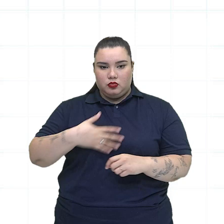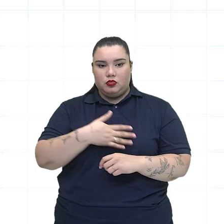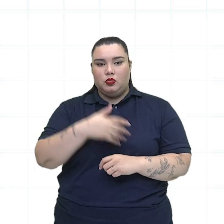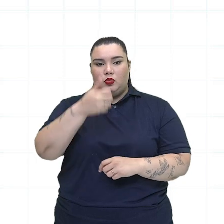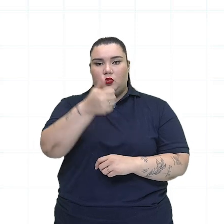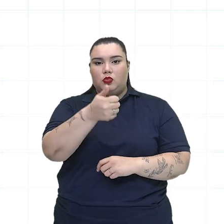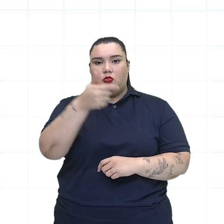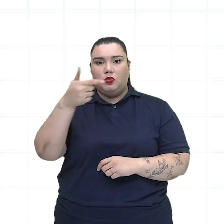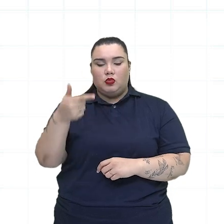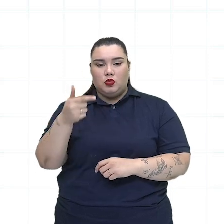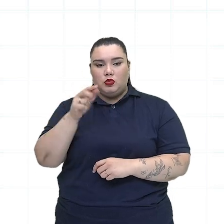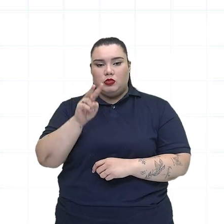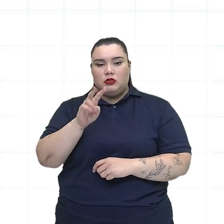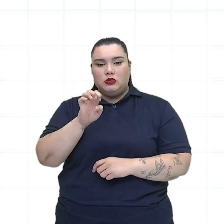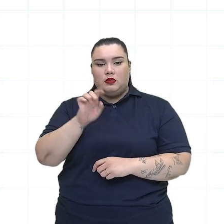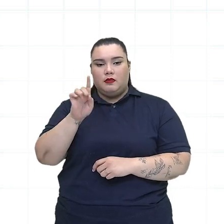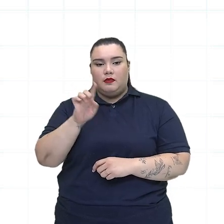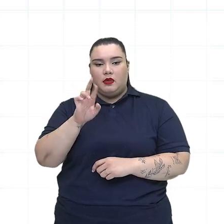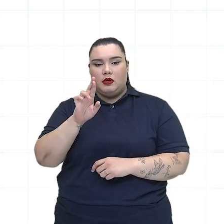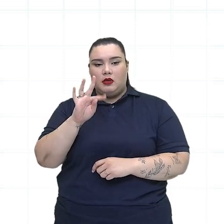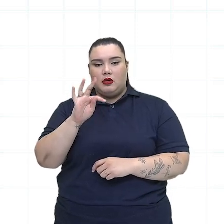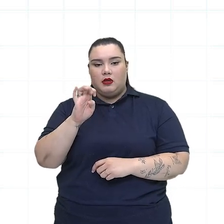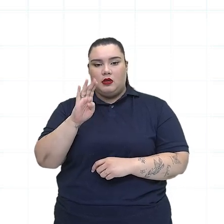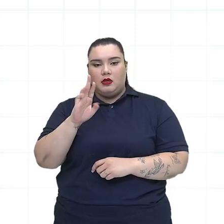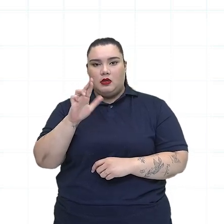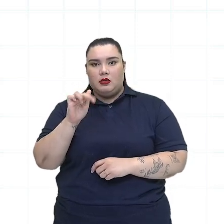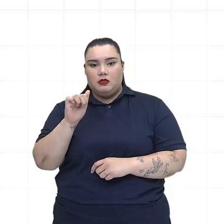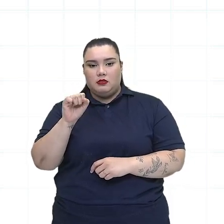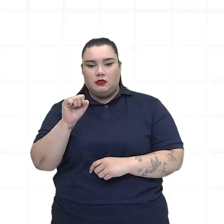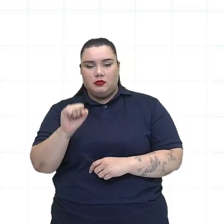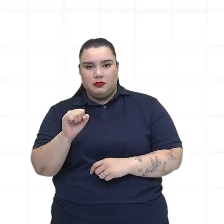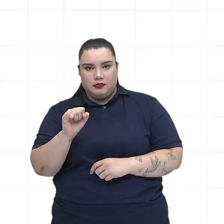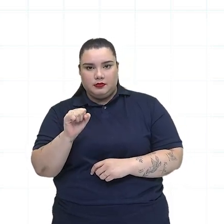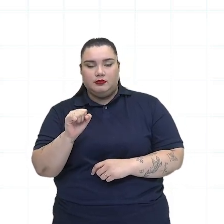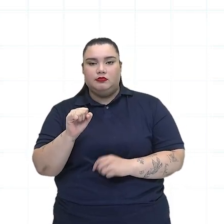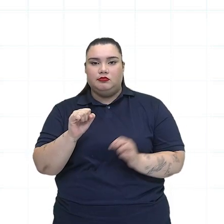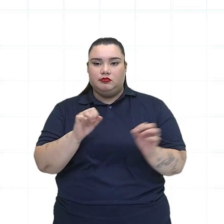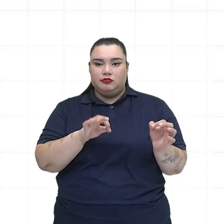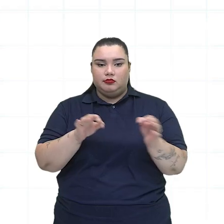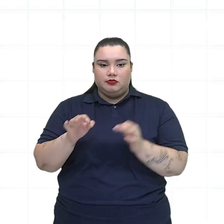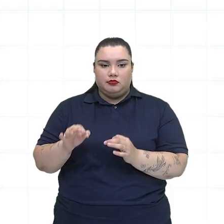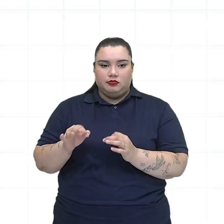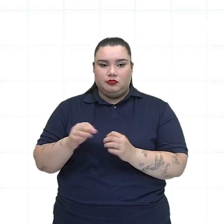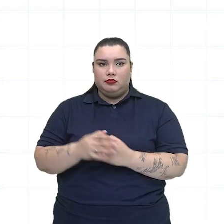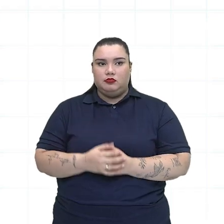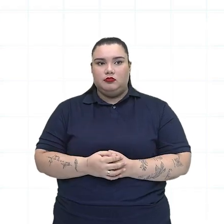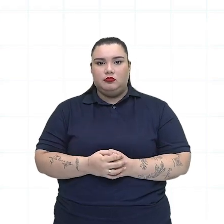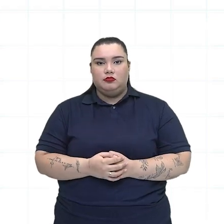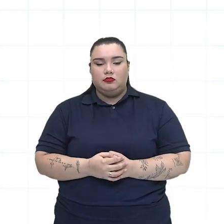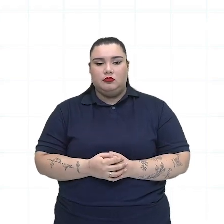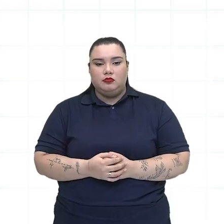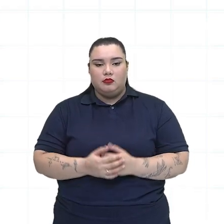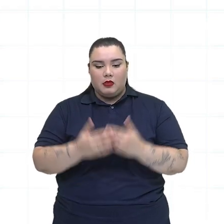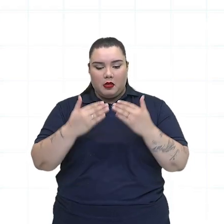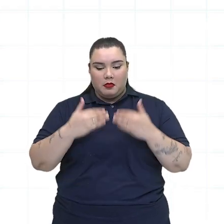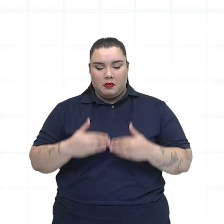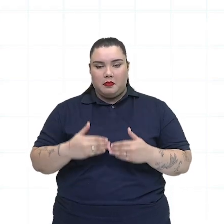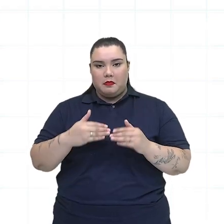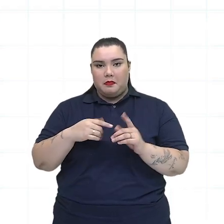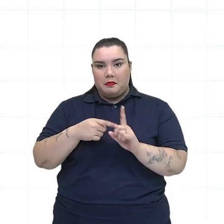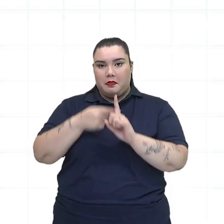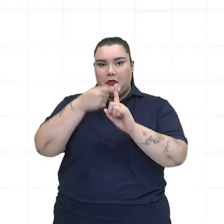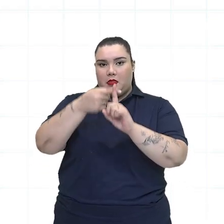temos 12 vértebras compondo as vértebras torácicas. Quando desce